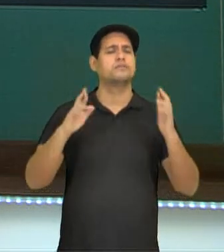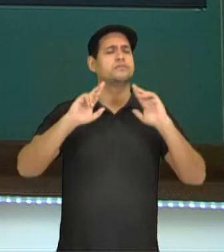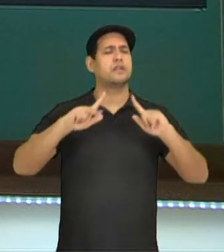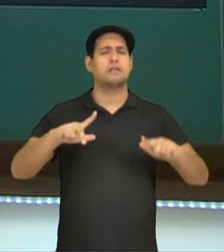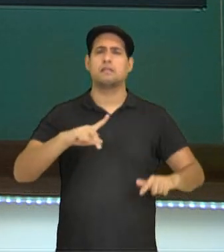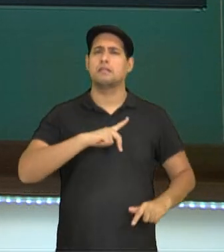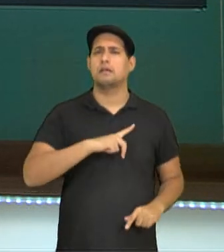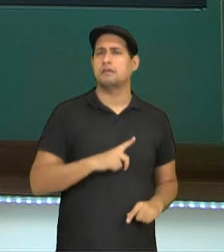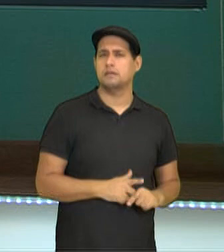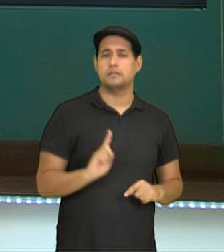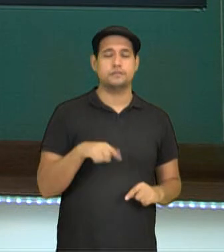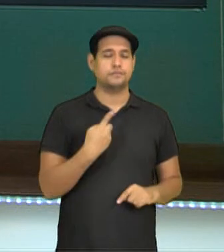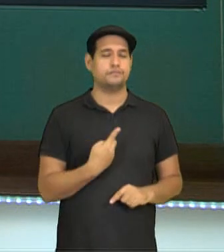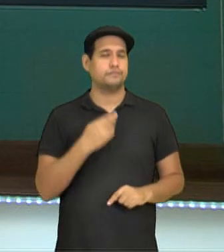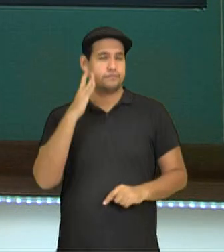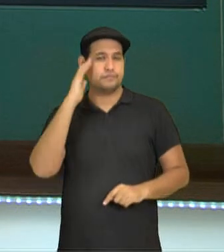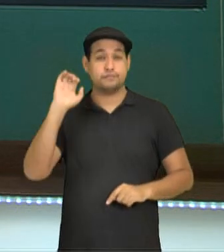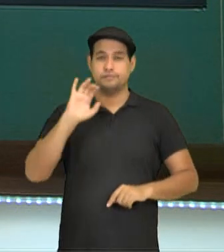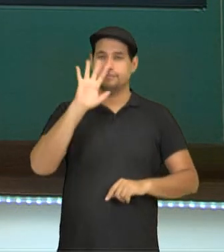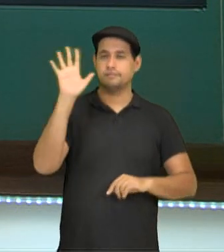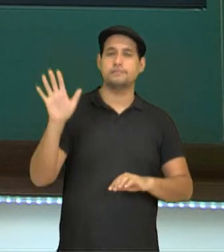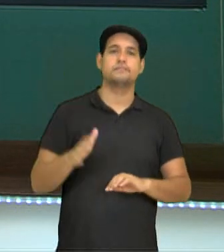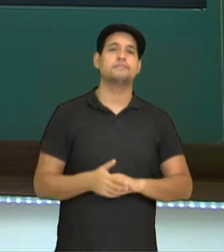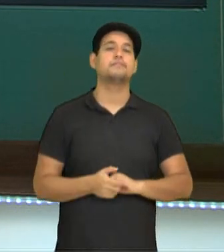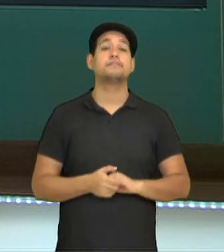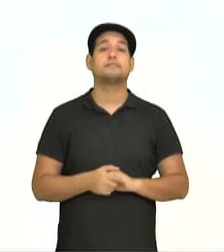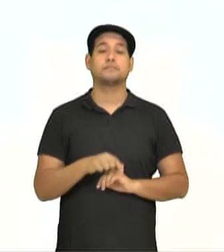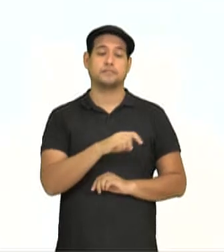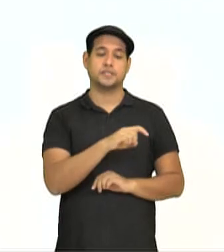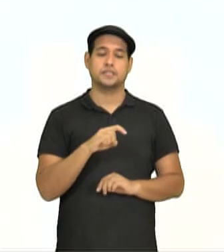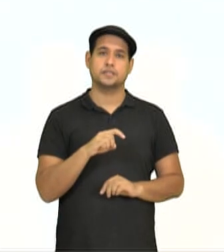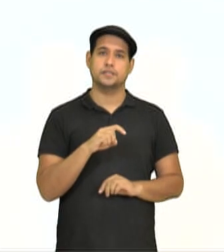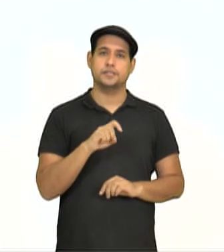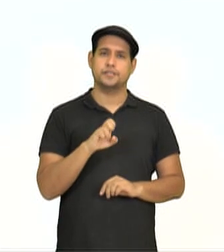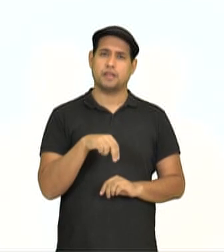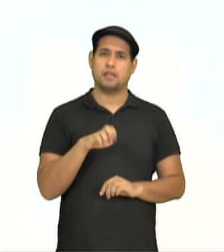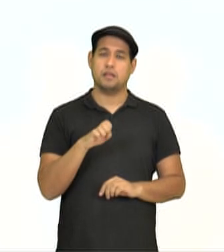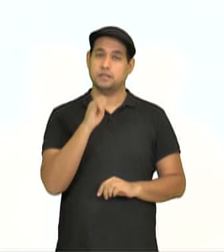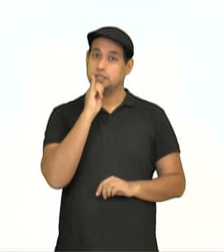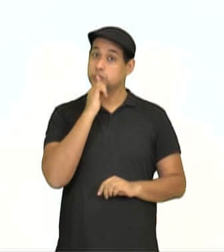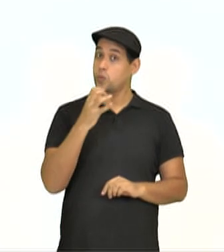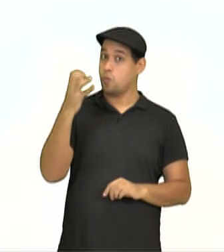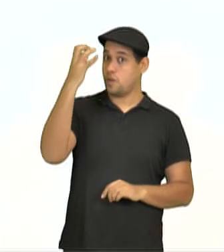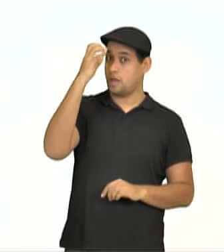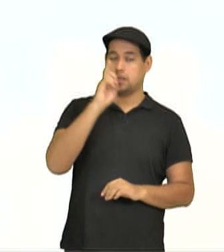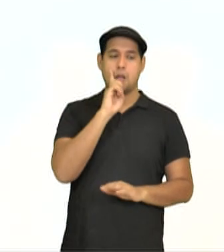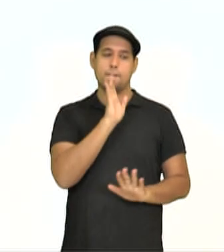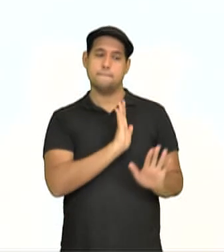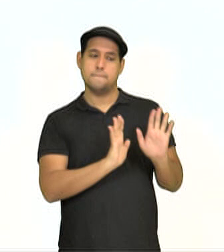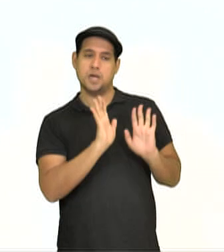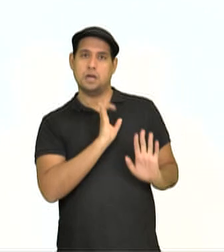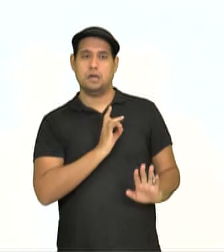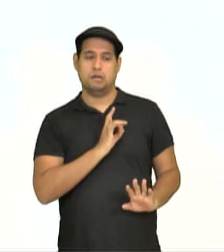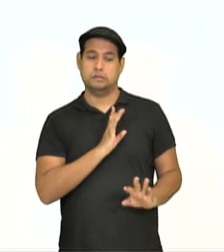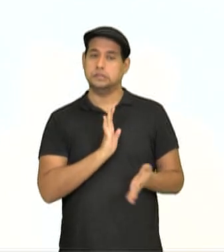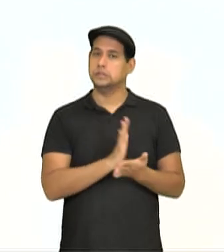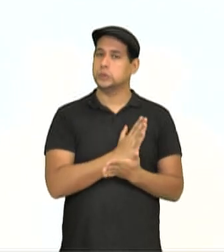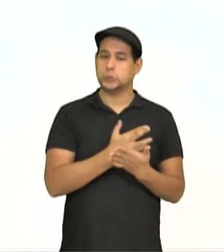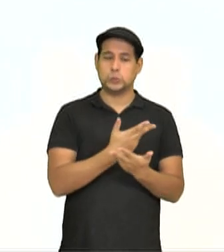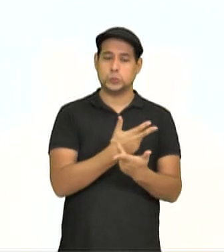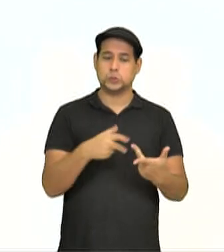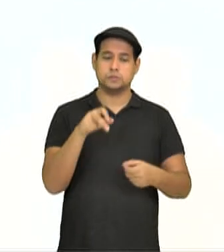diferença? Vamos entender isso então? Olha só, o cheque. Quando o rei está ameaçado por qualquer